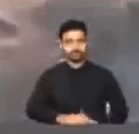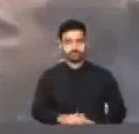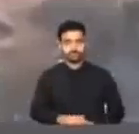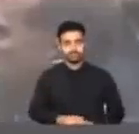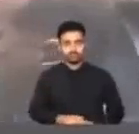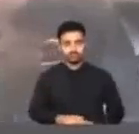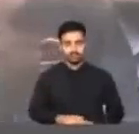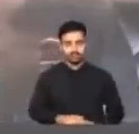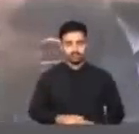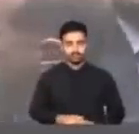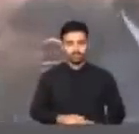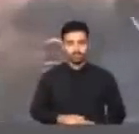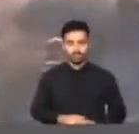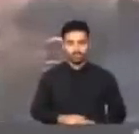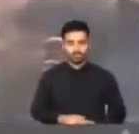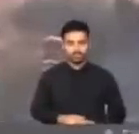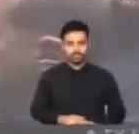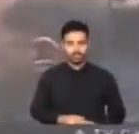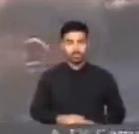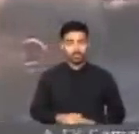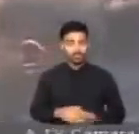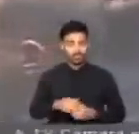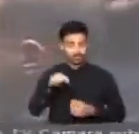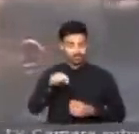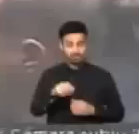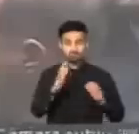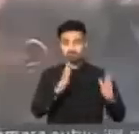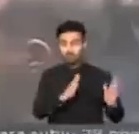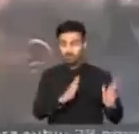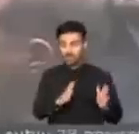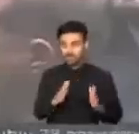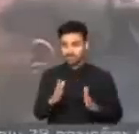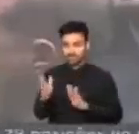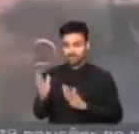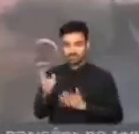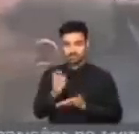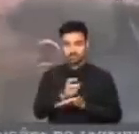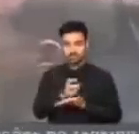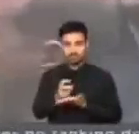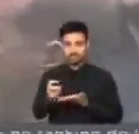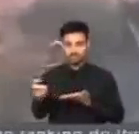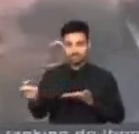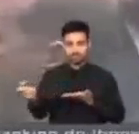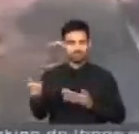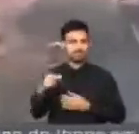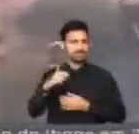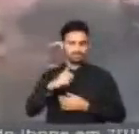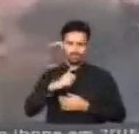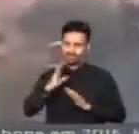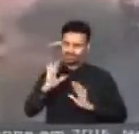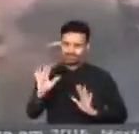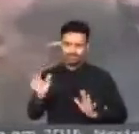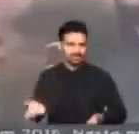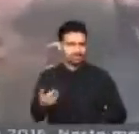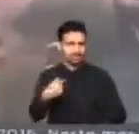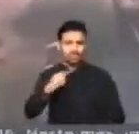Considerando que esse processo de impeachment está maculado na sua